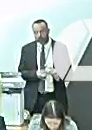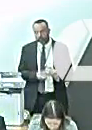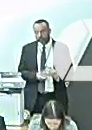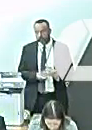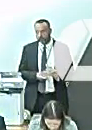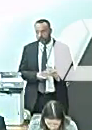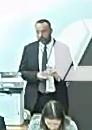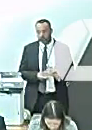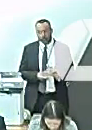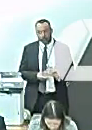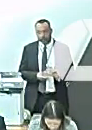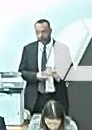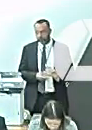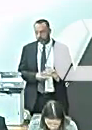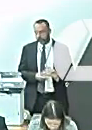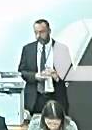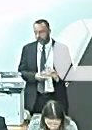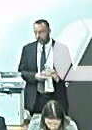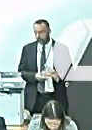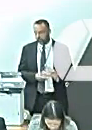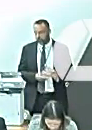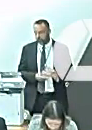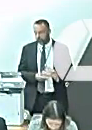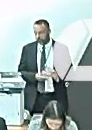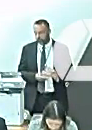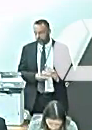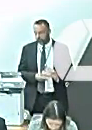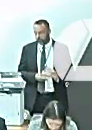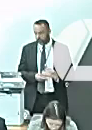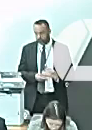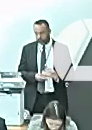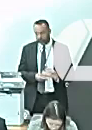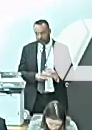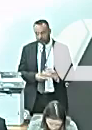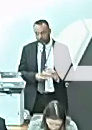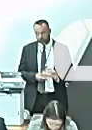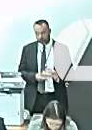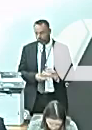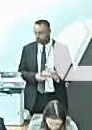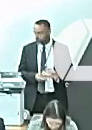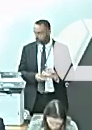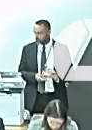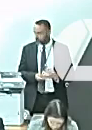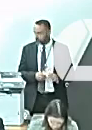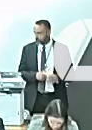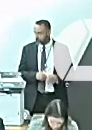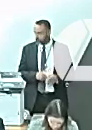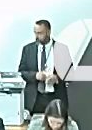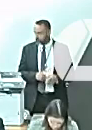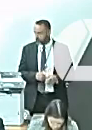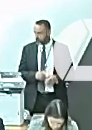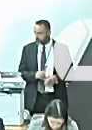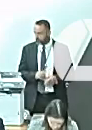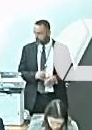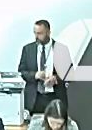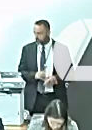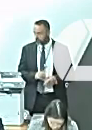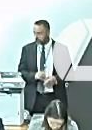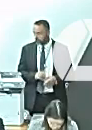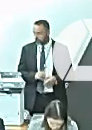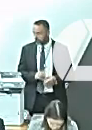é e os representantes do governo nós aqui trouxemos a necessidade a